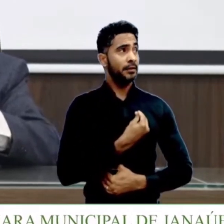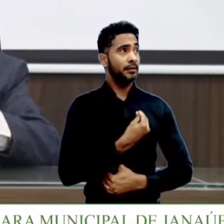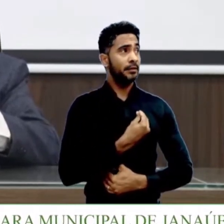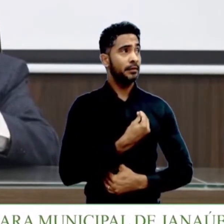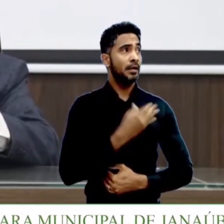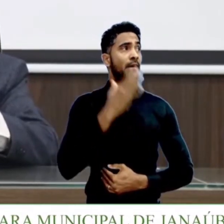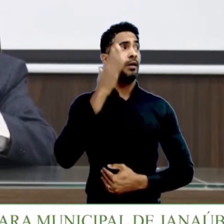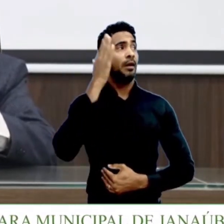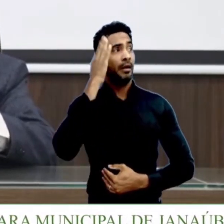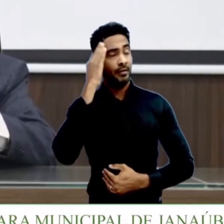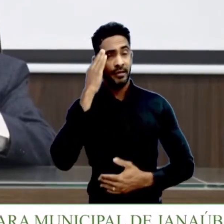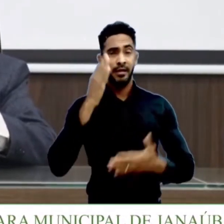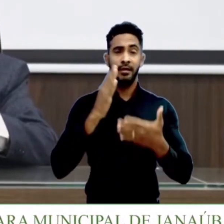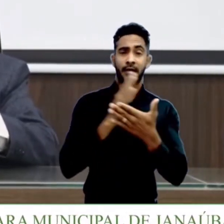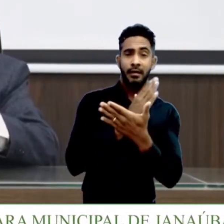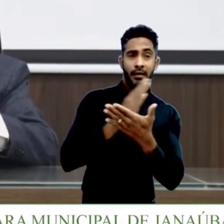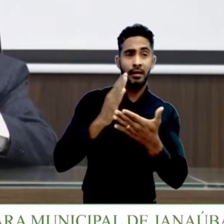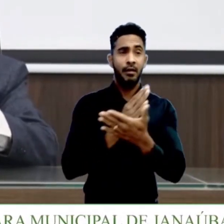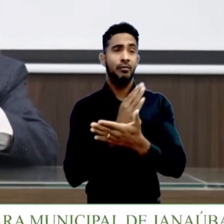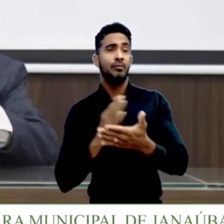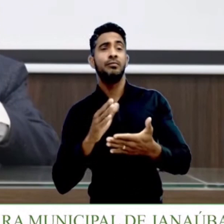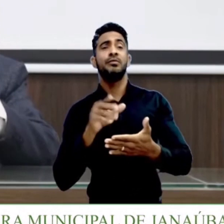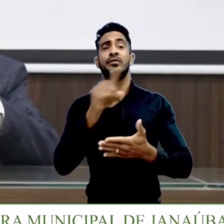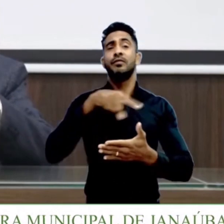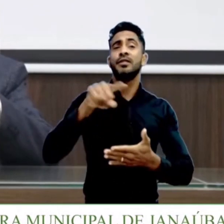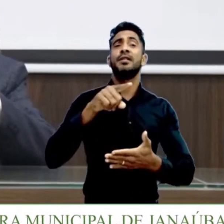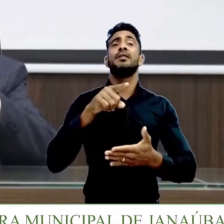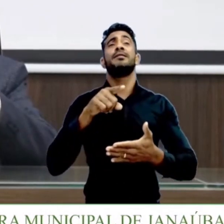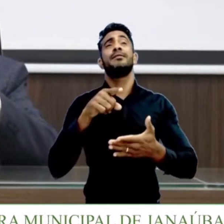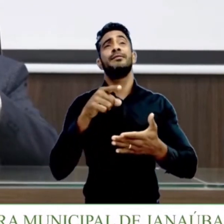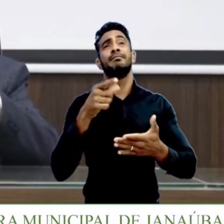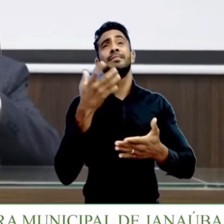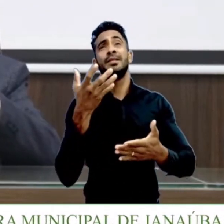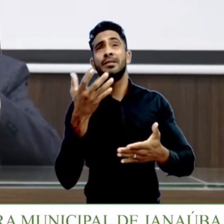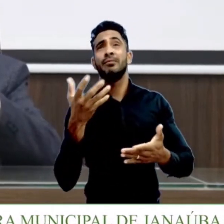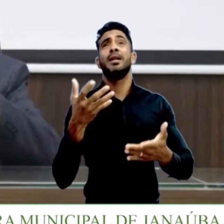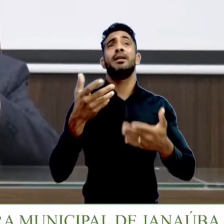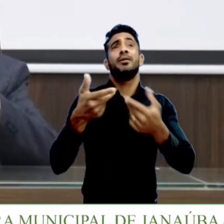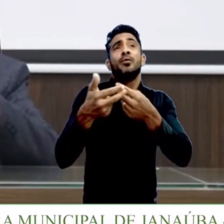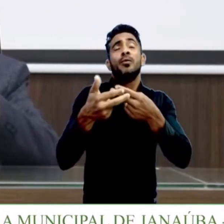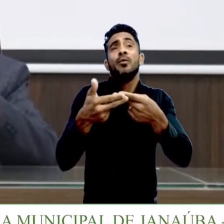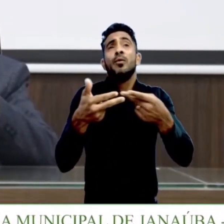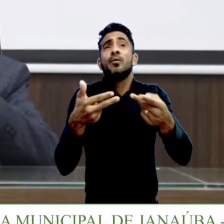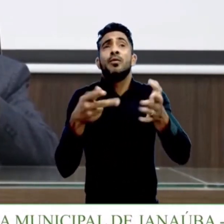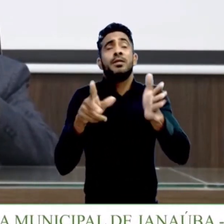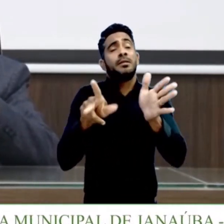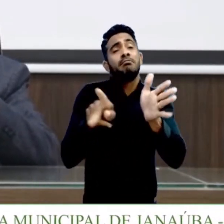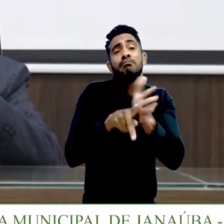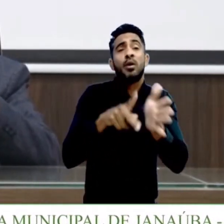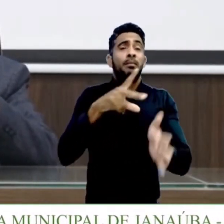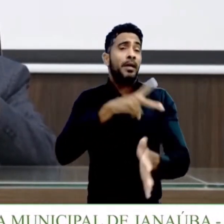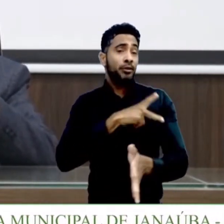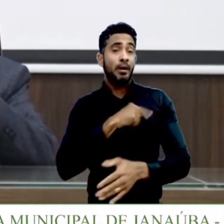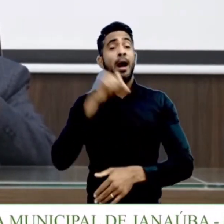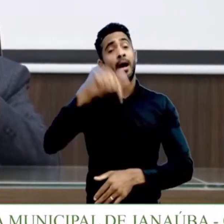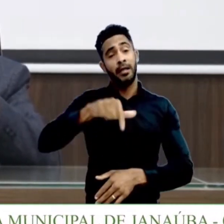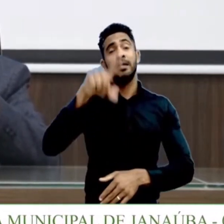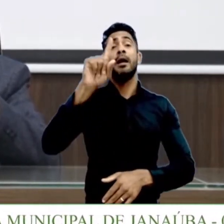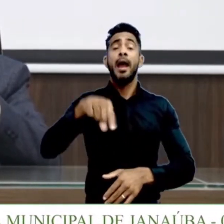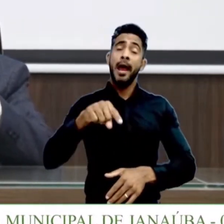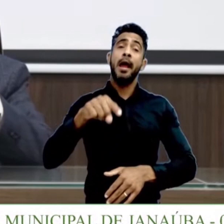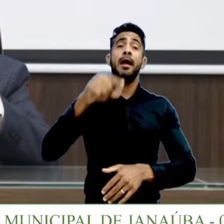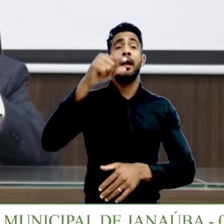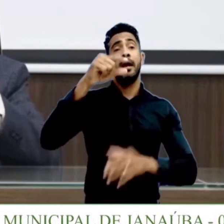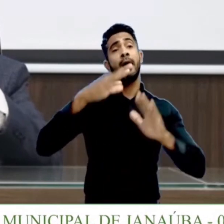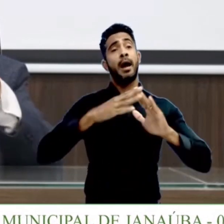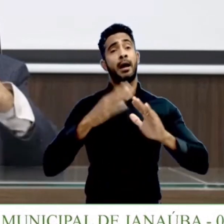Eu sei que muitos de vocês estão aqui hoje por uma causa muito nobre. Aqui é a casa do povo,